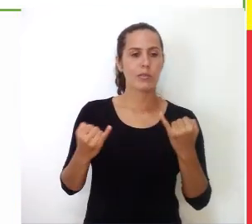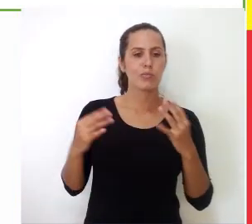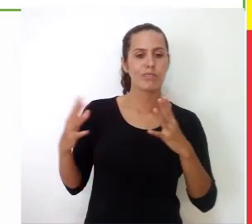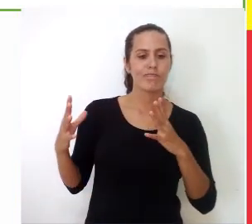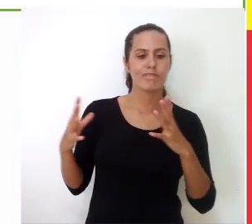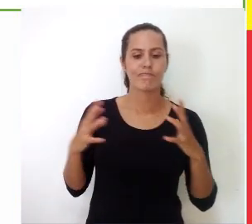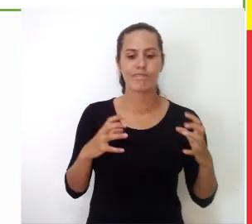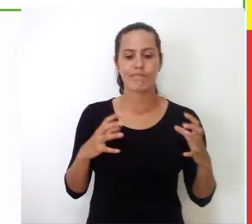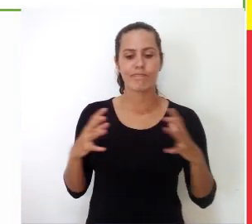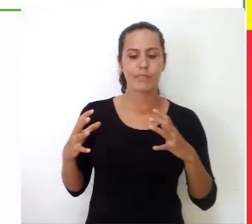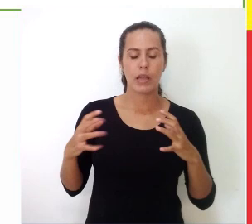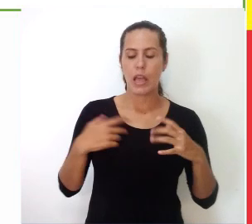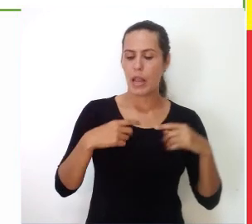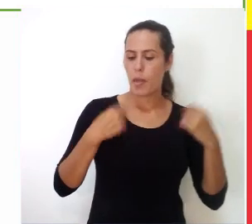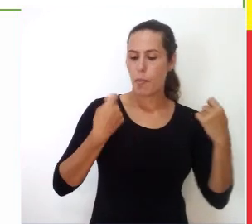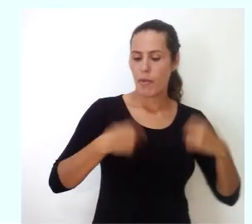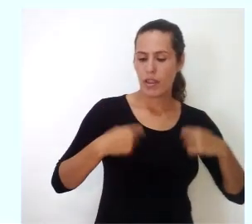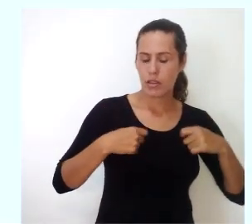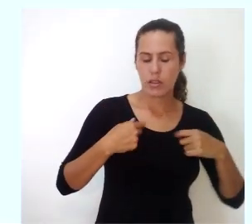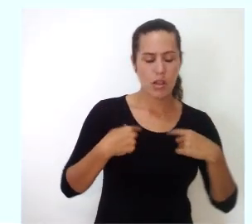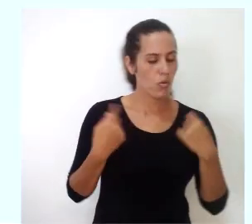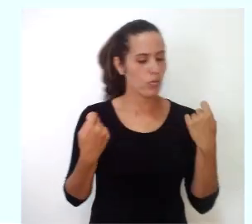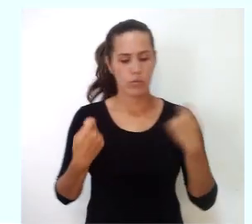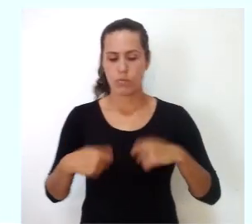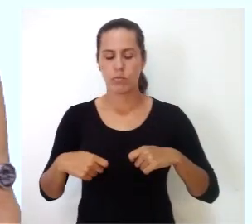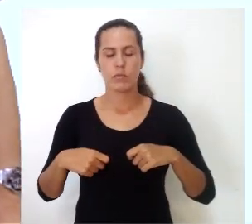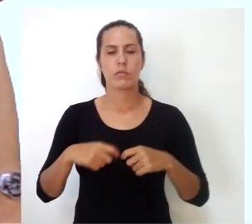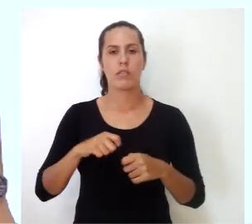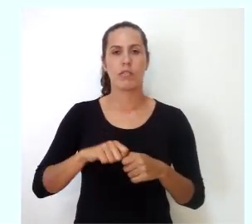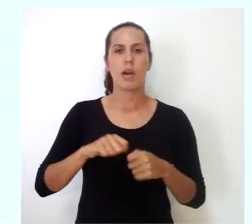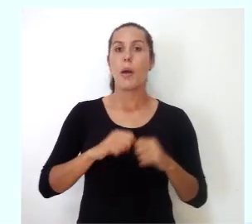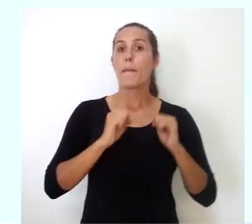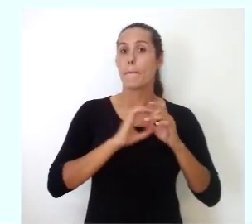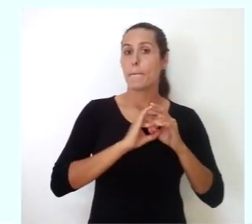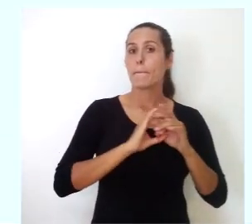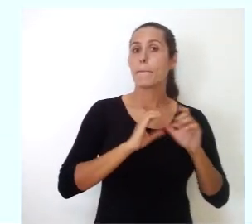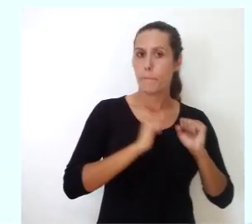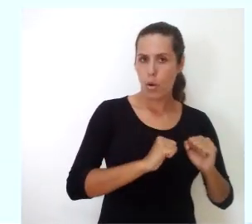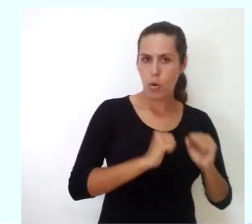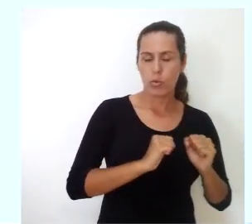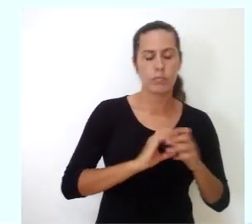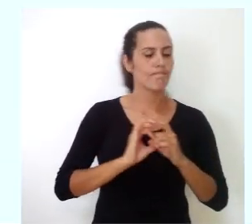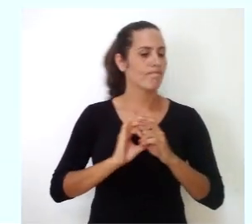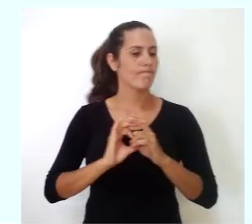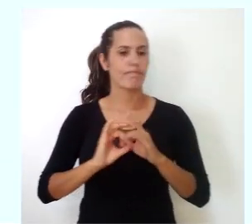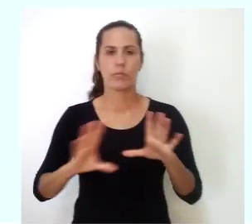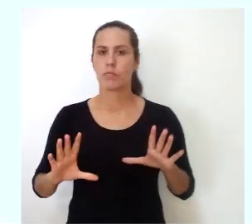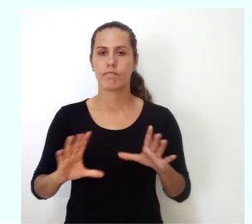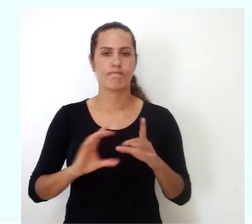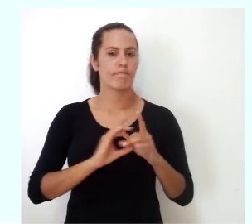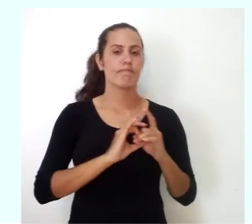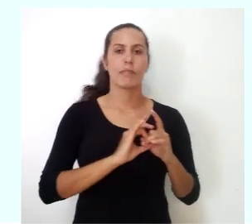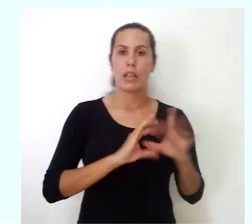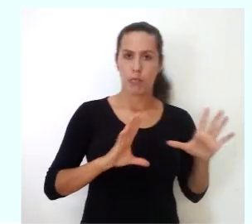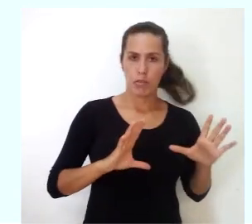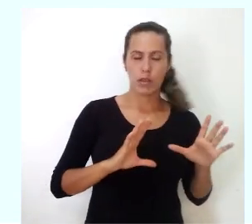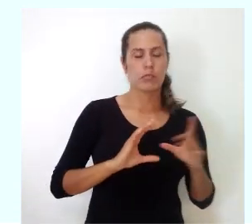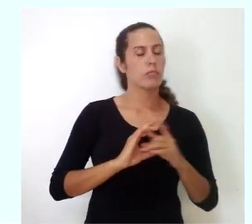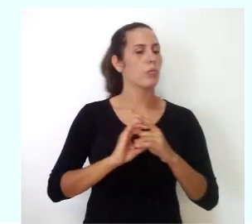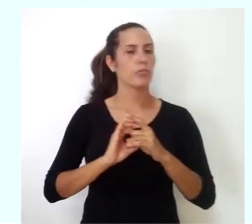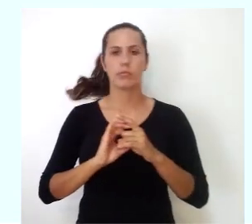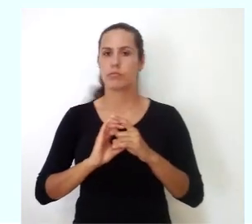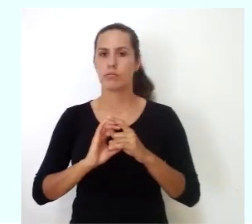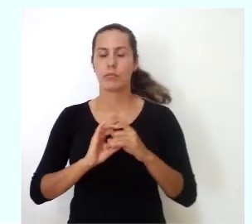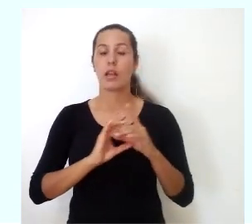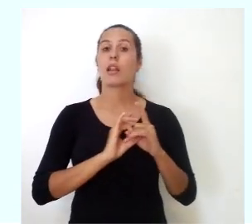e o que ele não deve fazer, o que ele pode e o que ele não pode fazer. É importante salientar mais uma vez, quando a gente fala